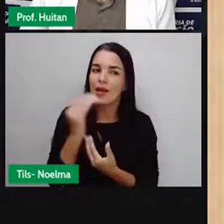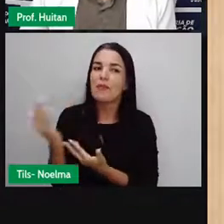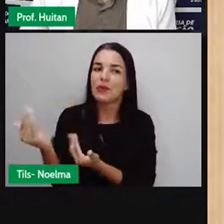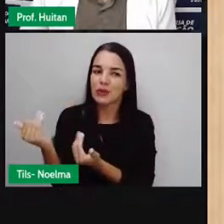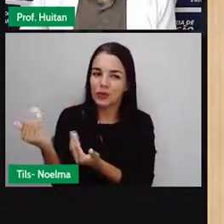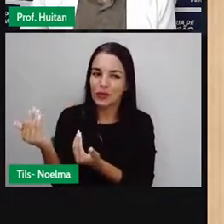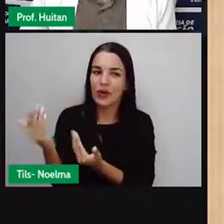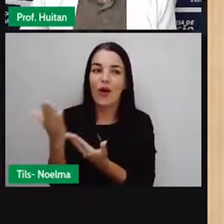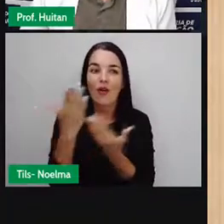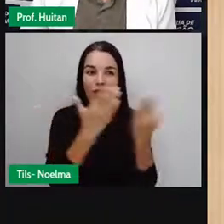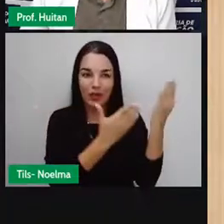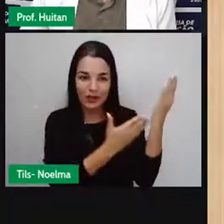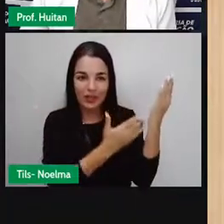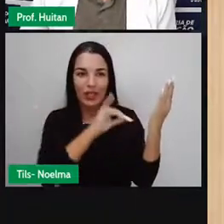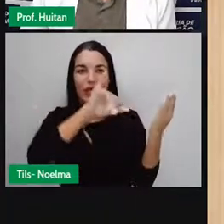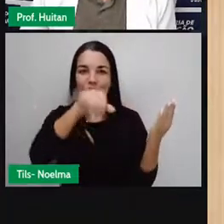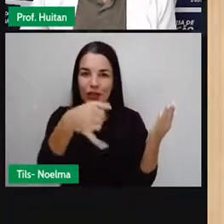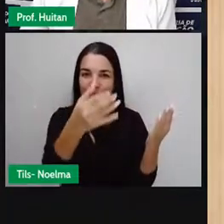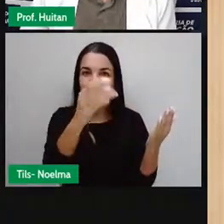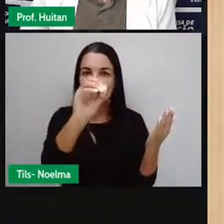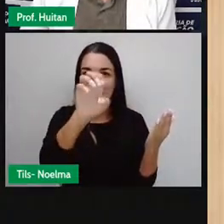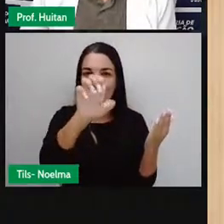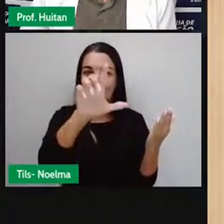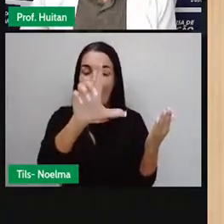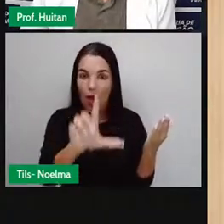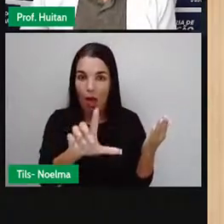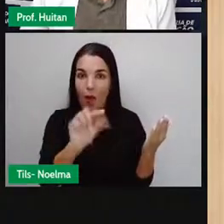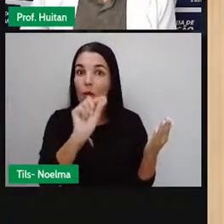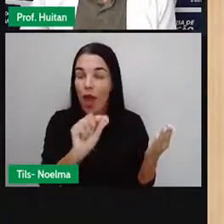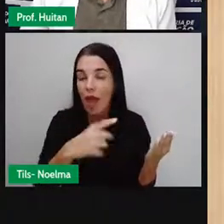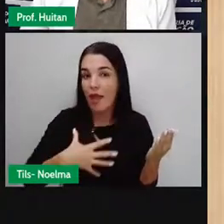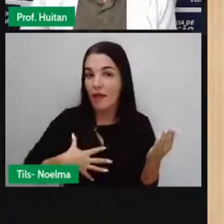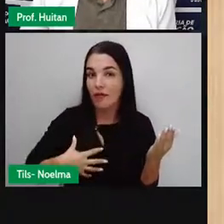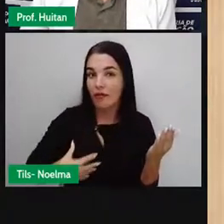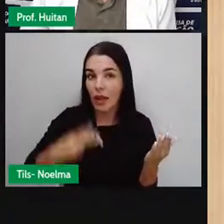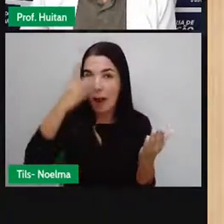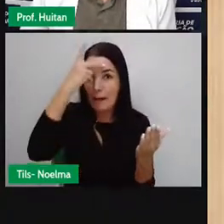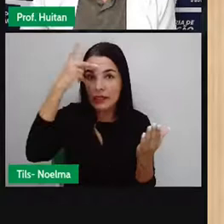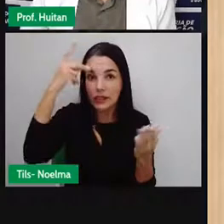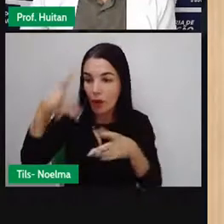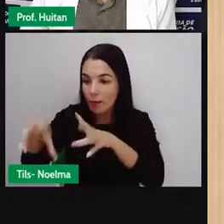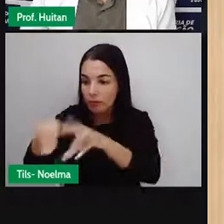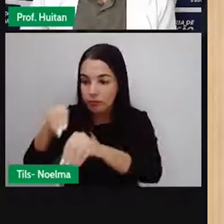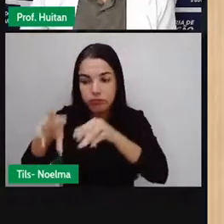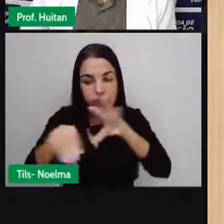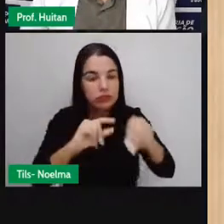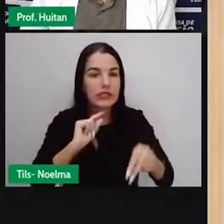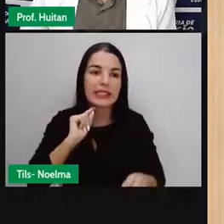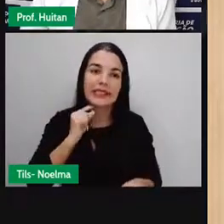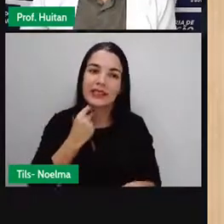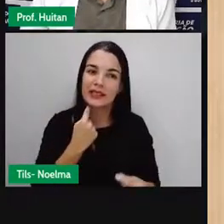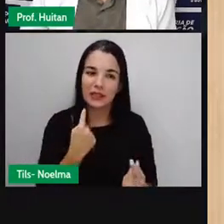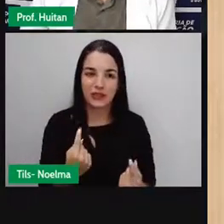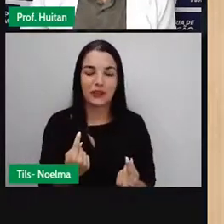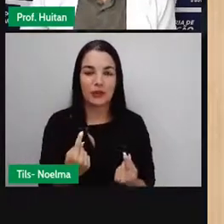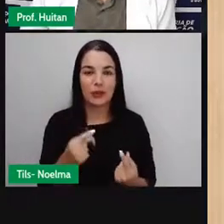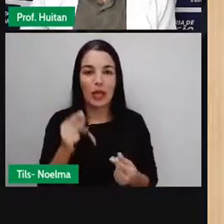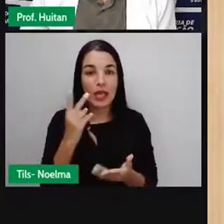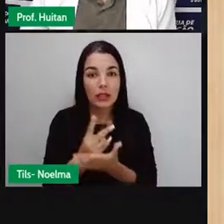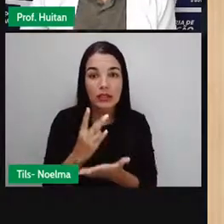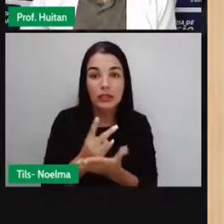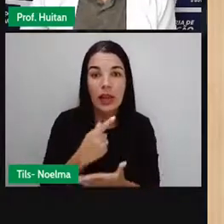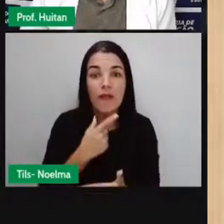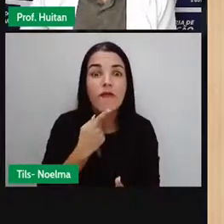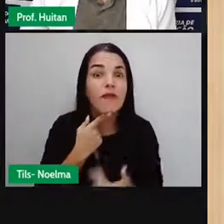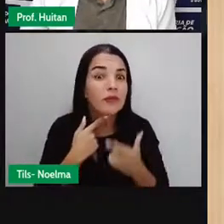do vídeo, o Joel, não é filho de catador de lixo, filho de catador de reciclável, que se